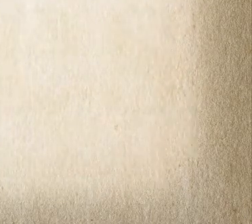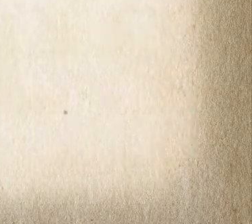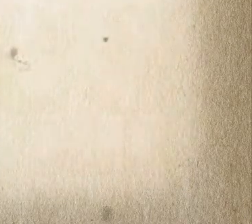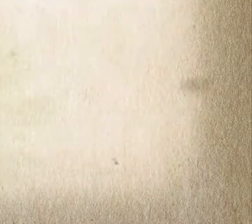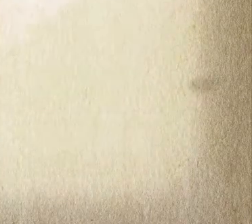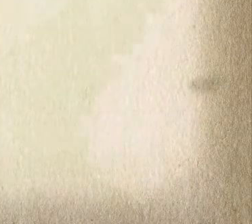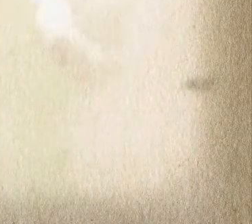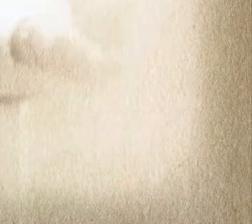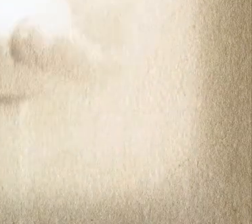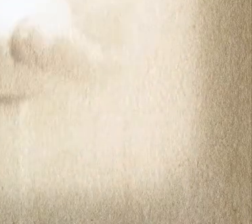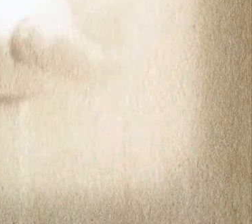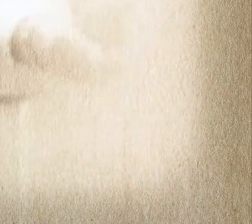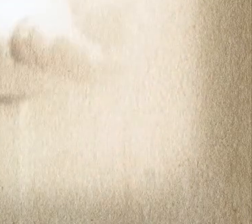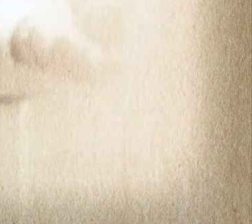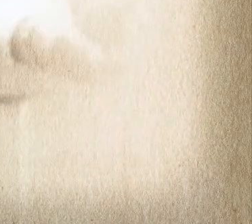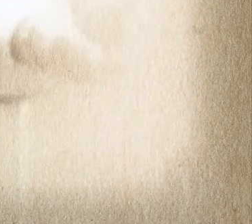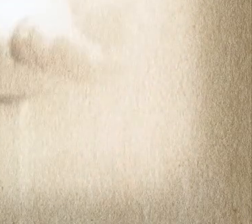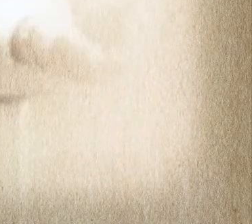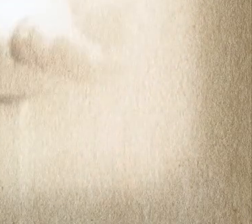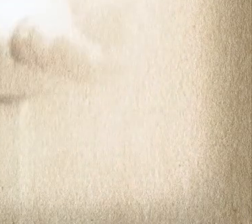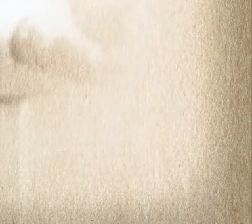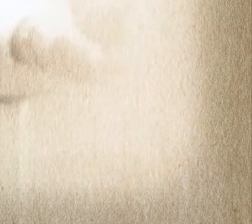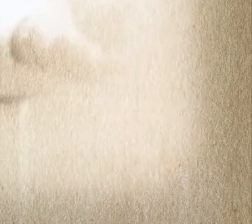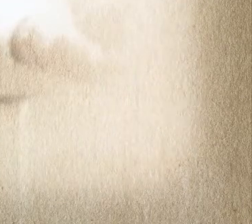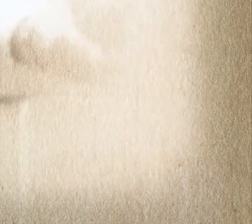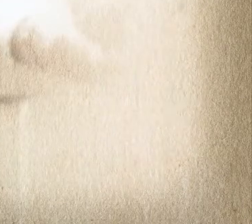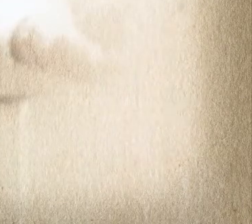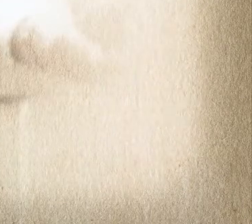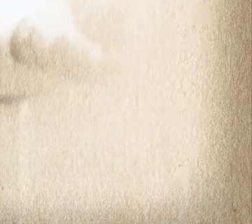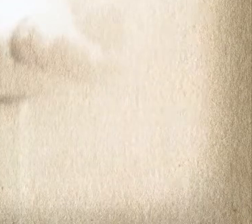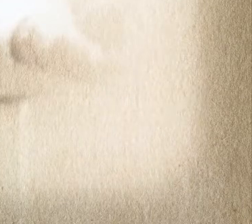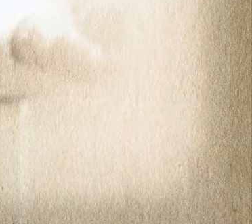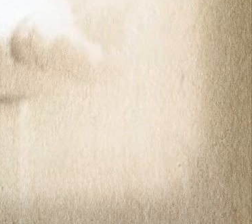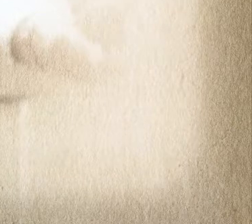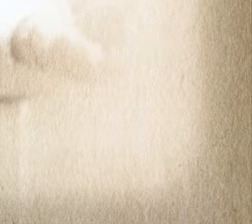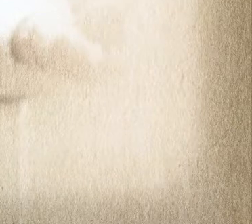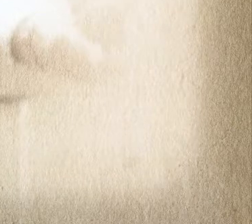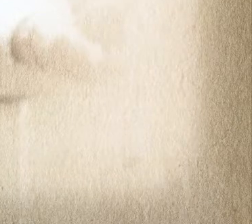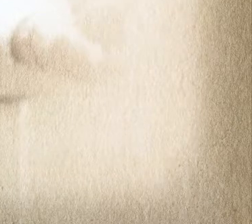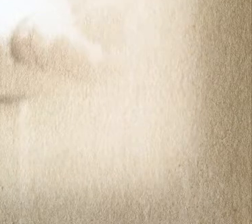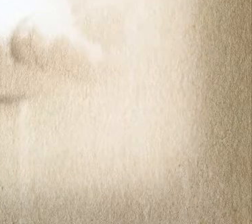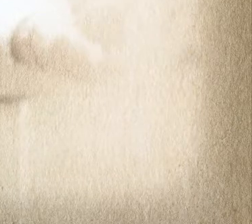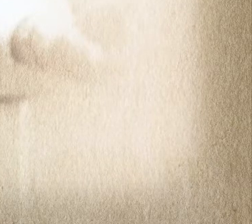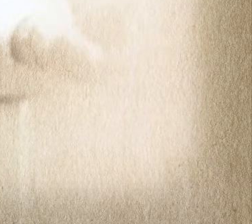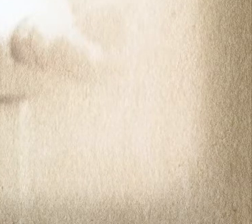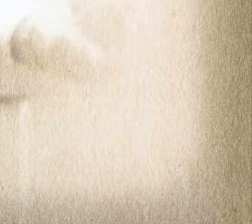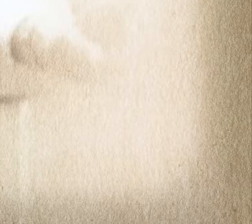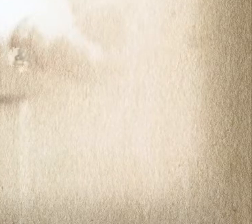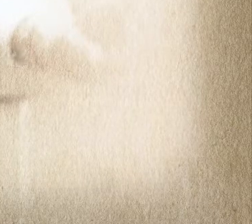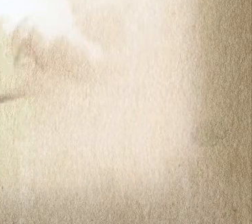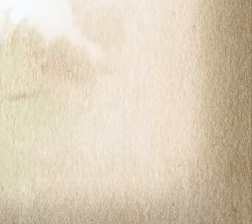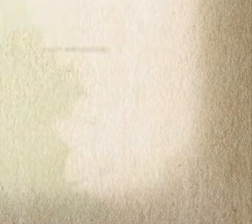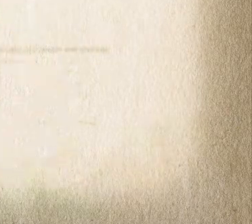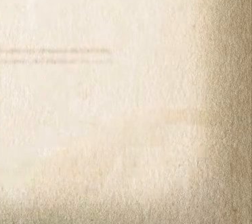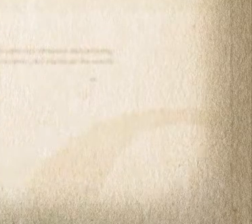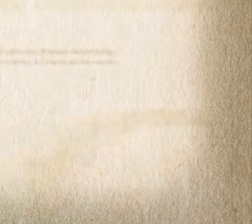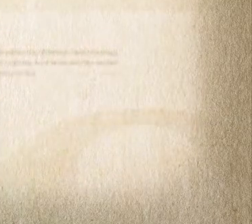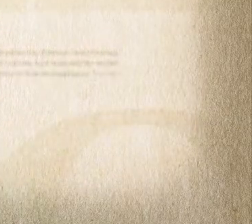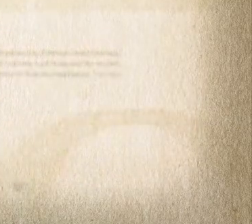Sobre fundo claro, letras de forma pretas. Psicologia e a luta de pessoas com deficiência.